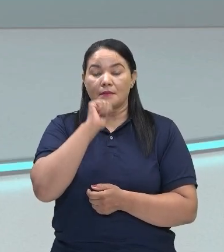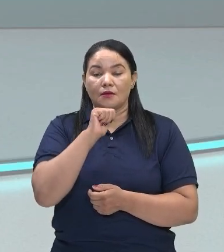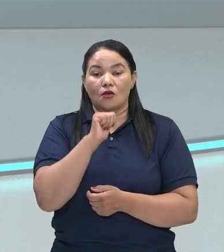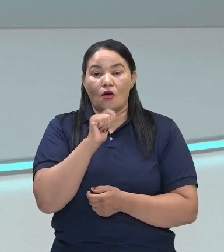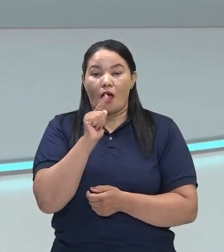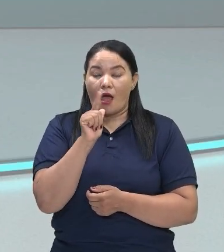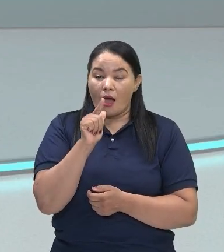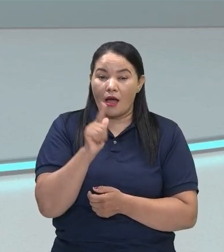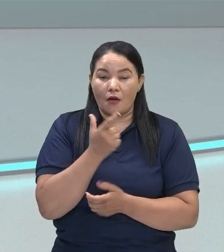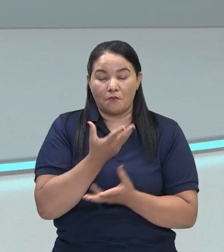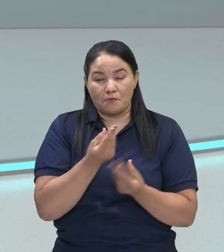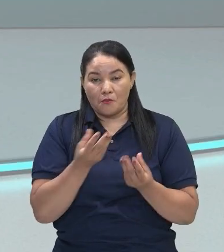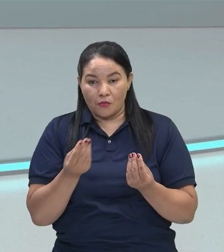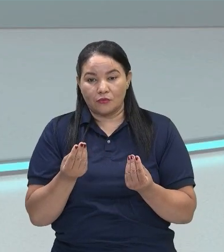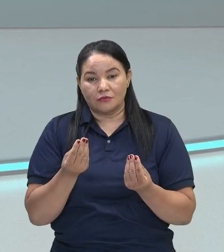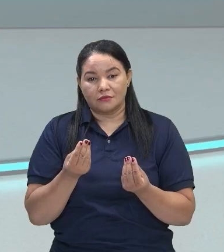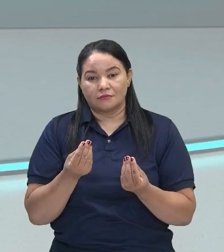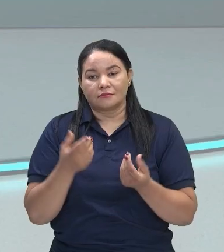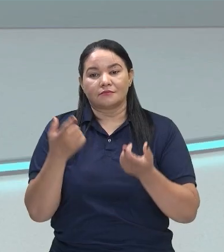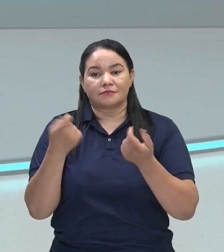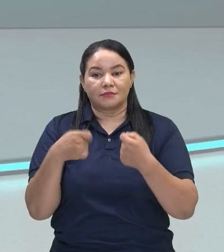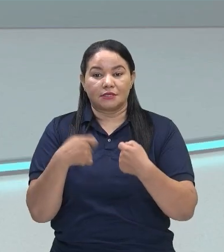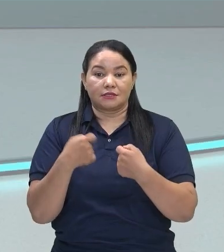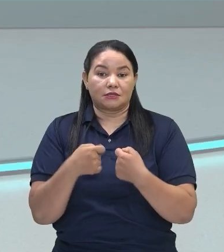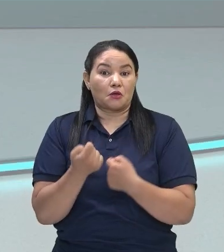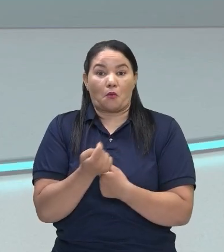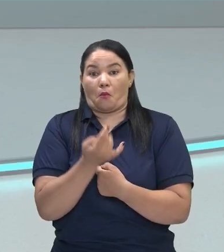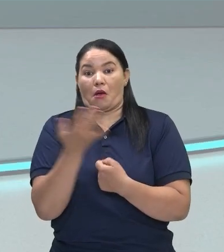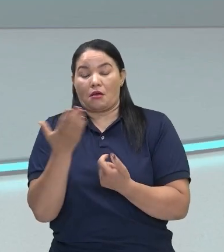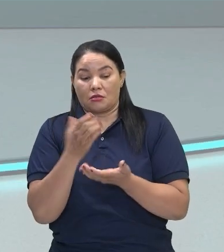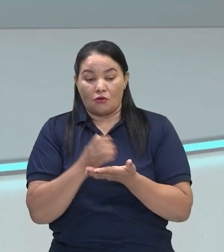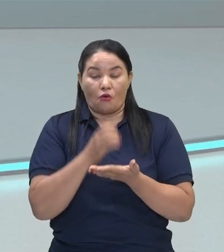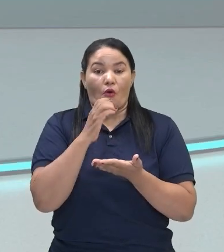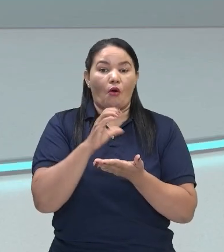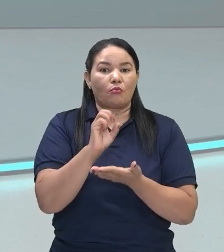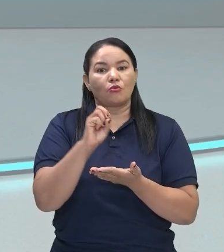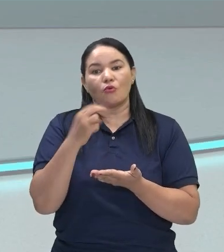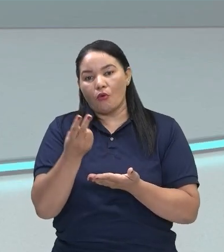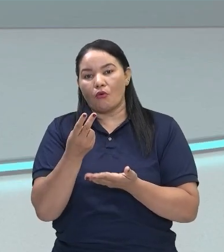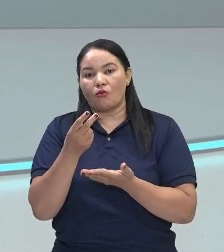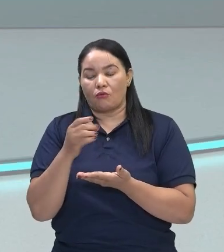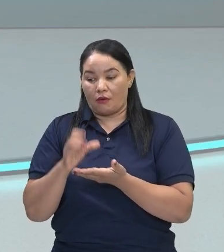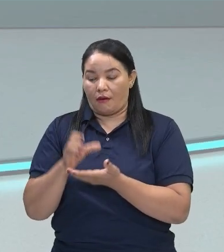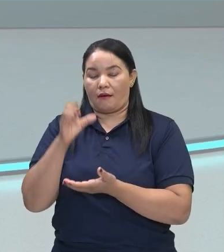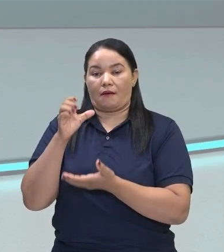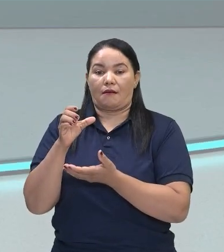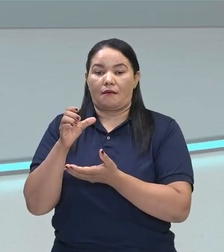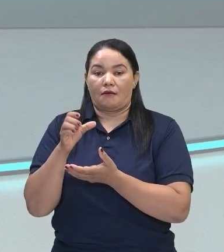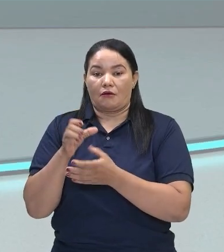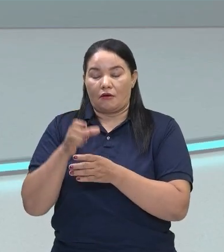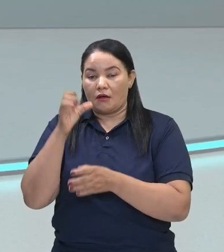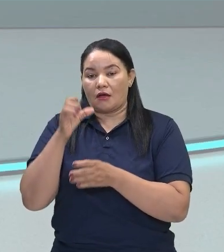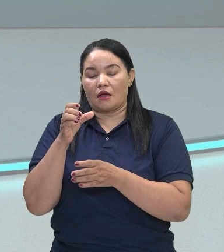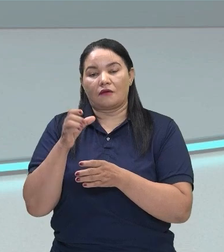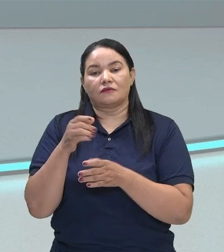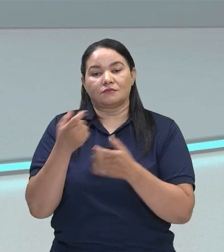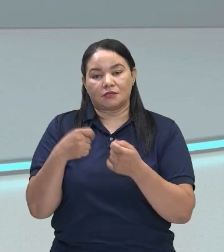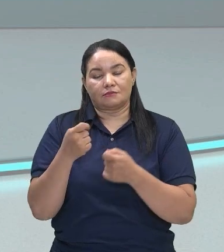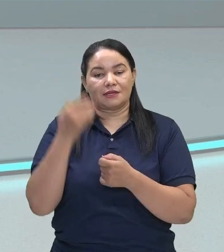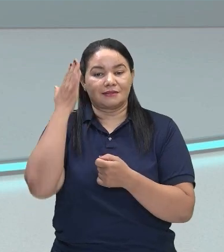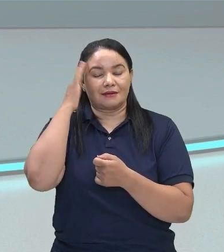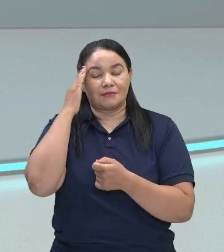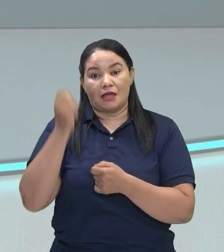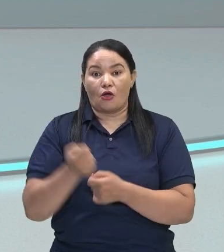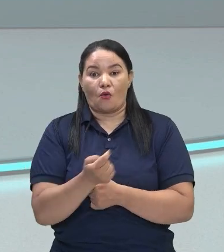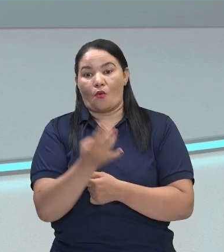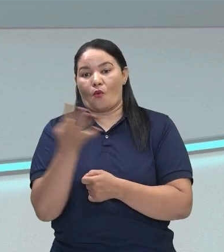Também não dá para contar. Eu vou precisar contar a quantidade de copos ou de garrafas para saber a quantidade de água. Ou seja,